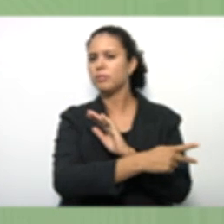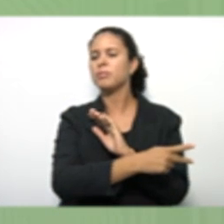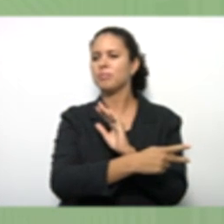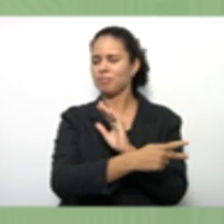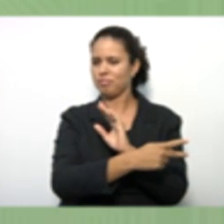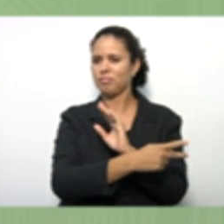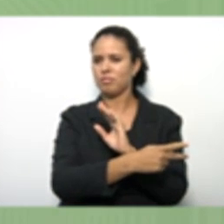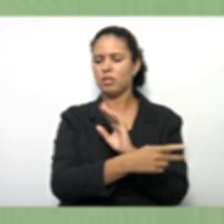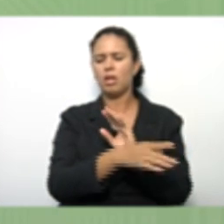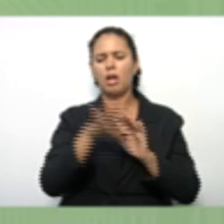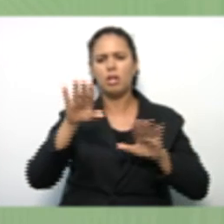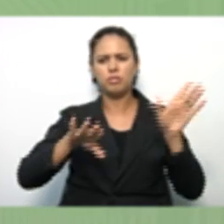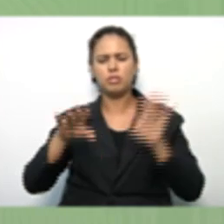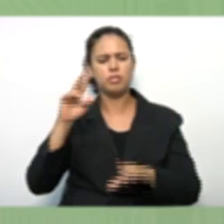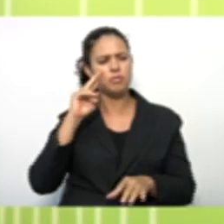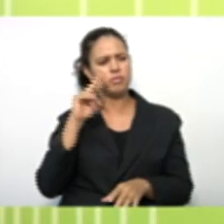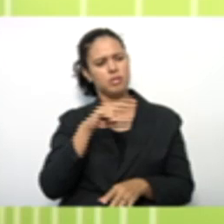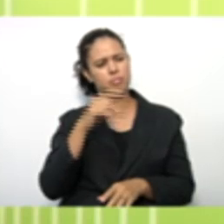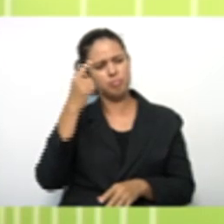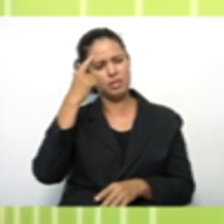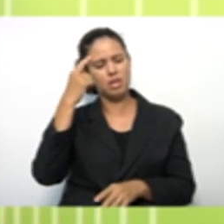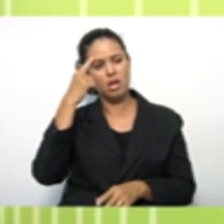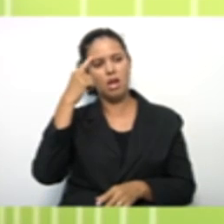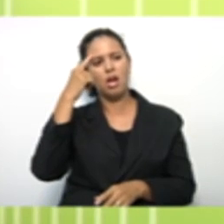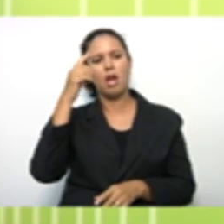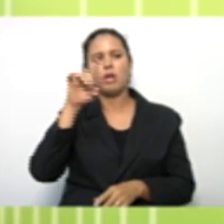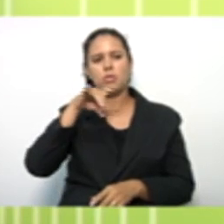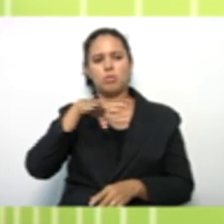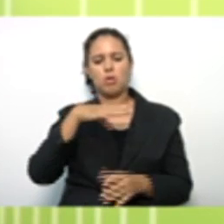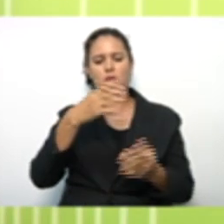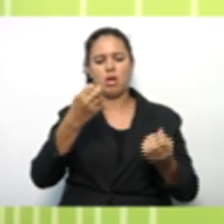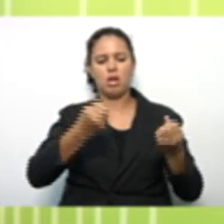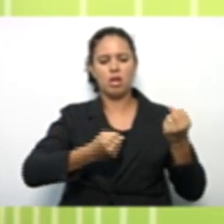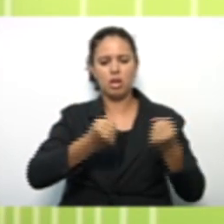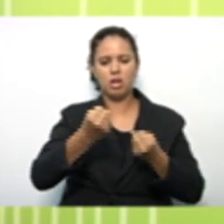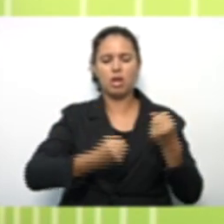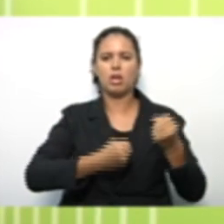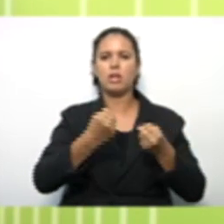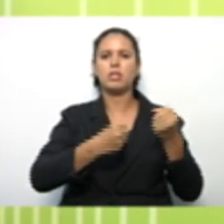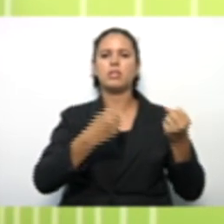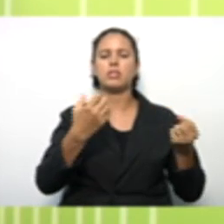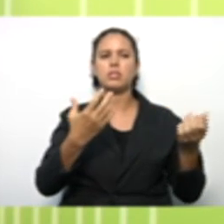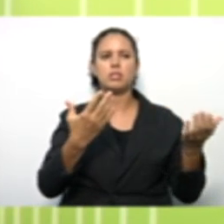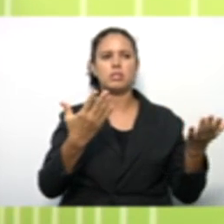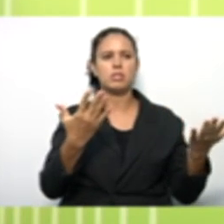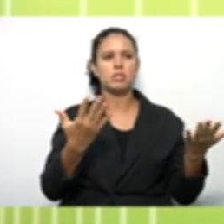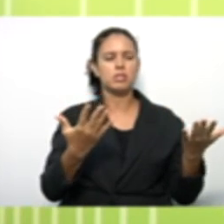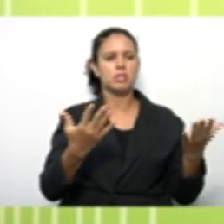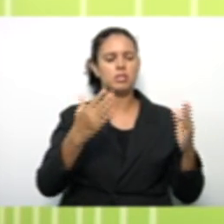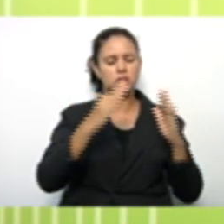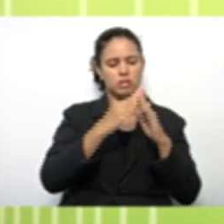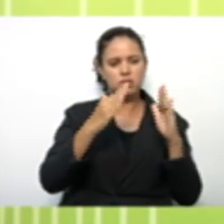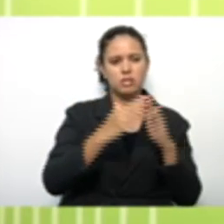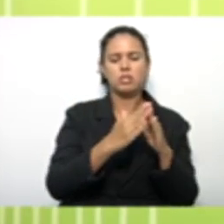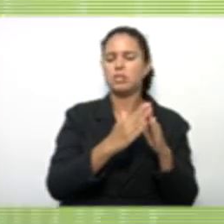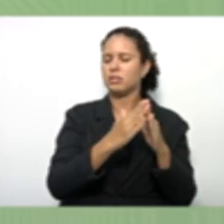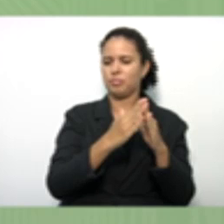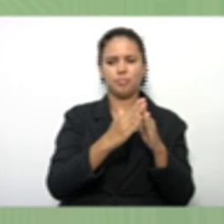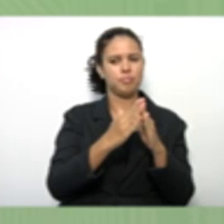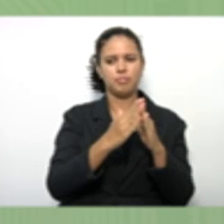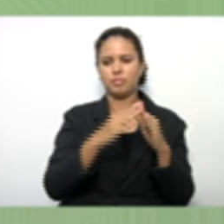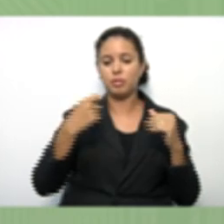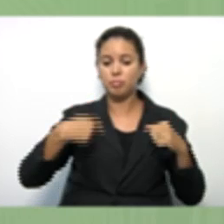que é o carro e a casa, mas nós temos que subtrair disso o quê? As obrigações. Então, nós chegamos